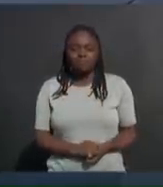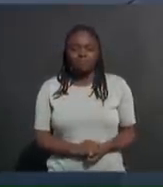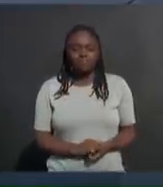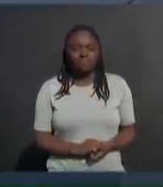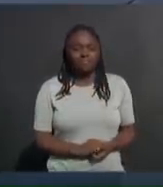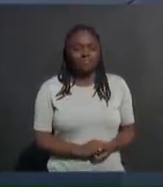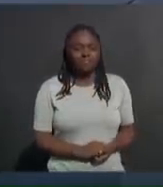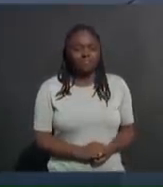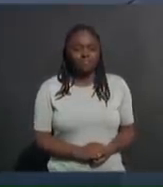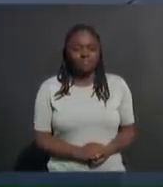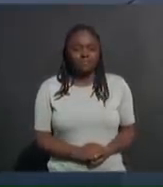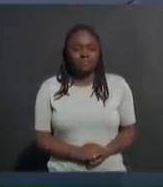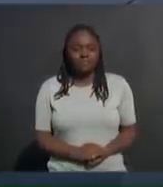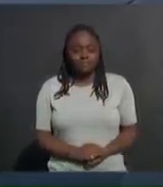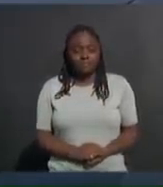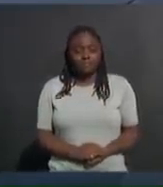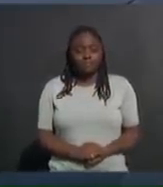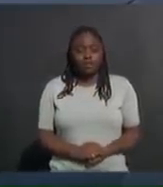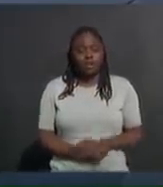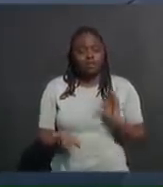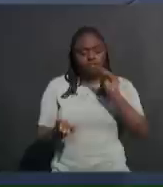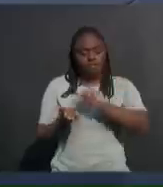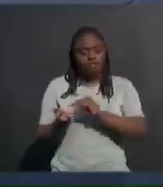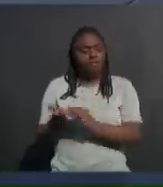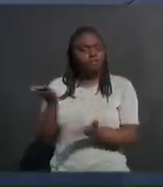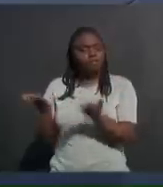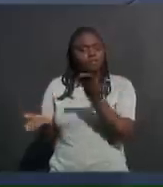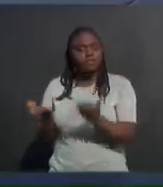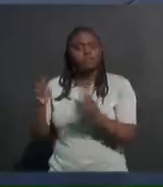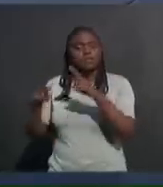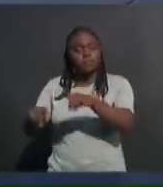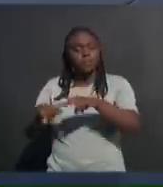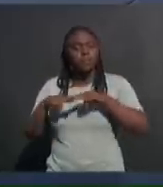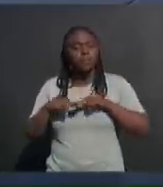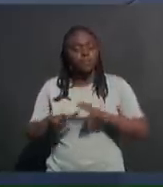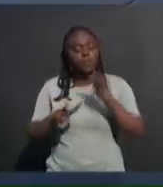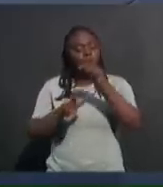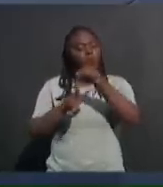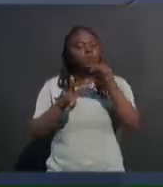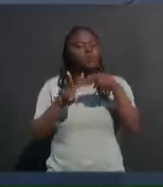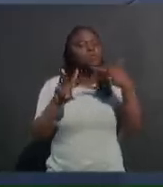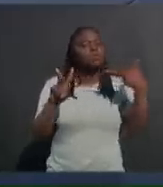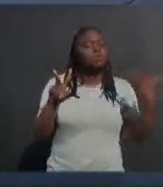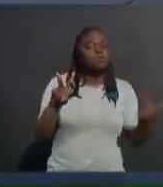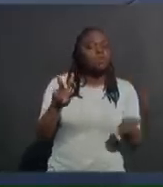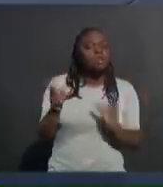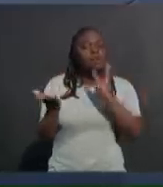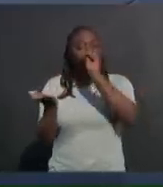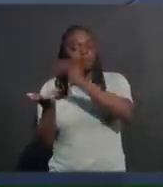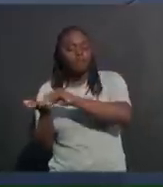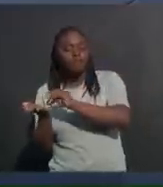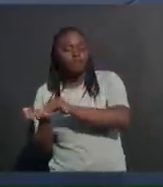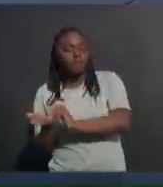Resolvido. Todo desequilíbrio é gerado por duas coisas: faltas e